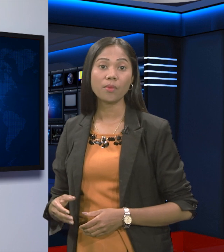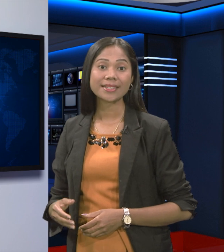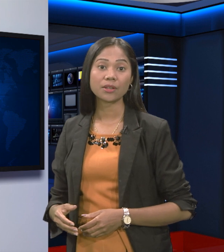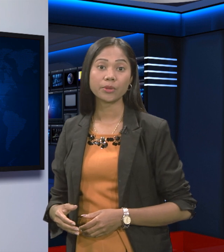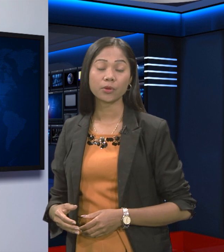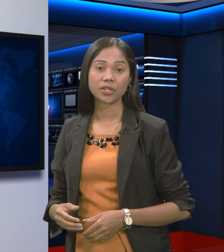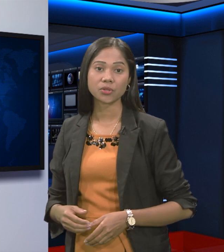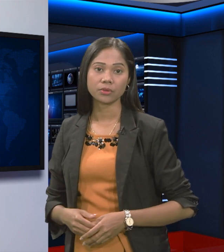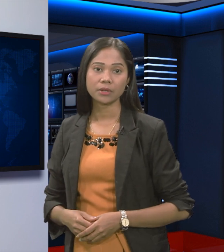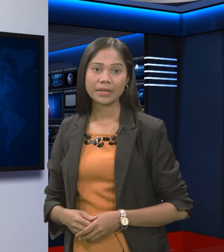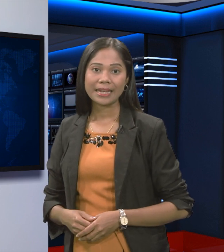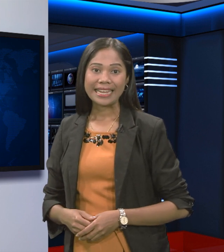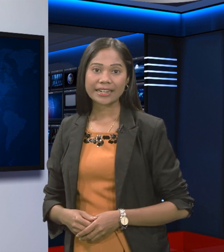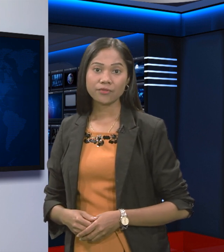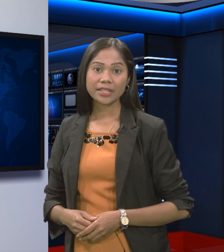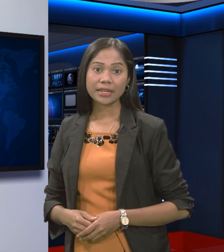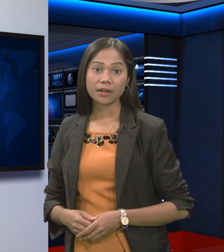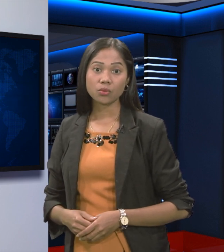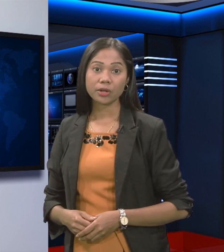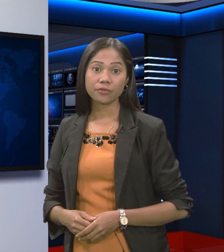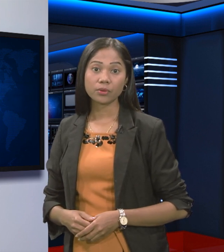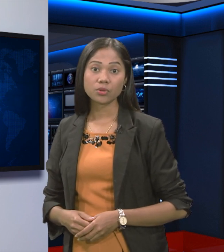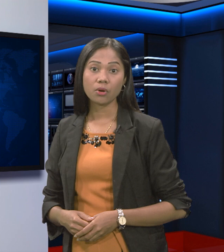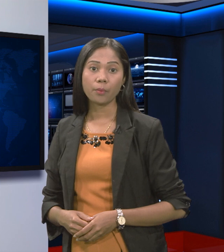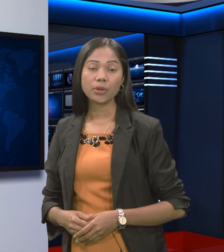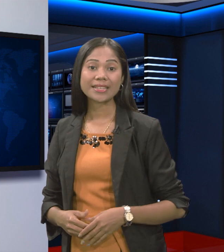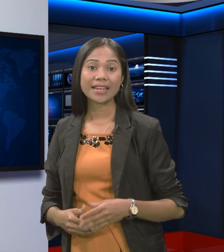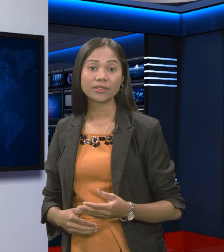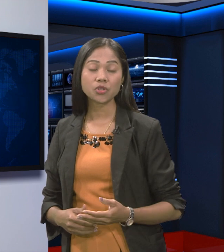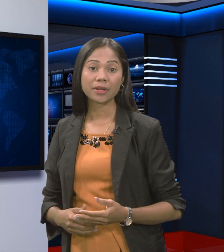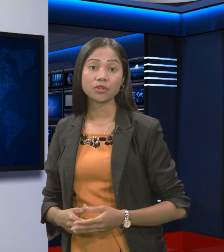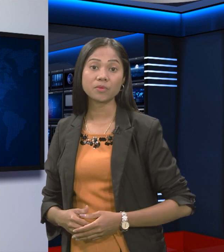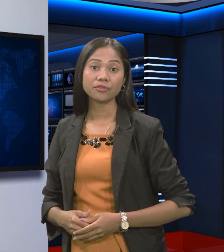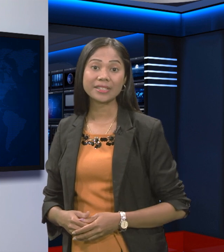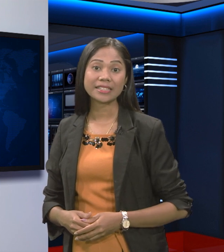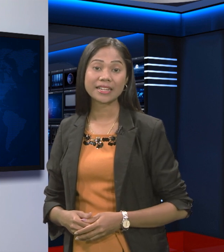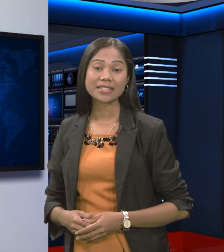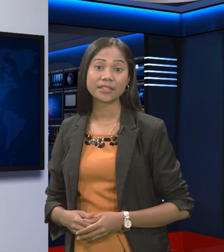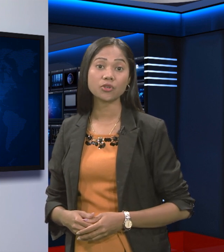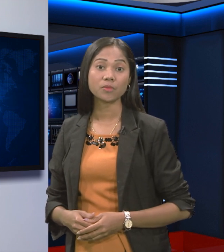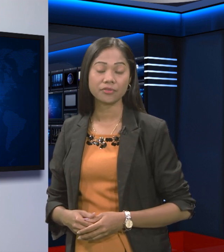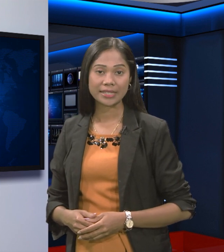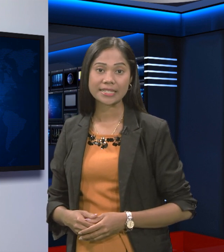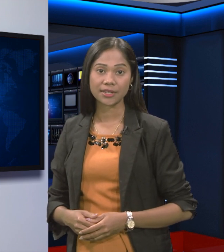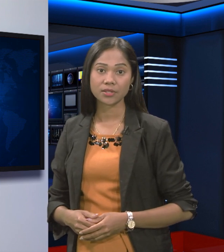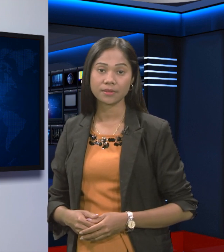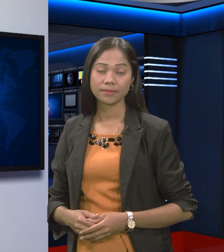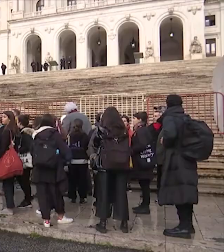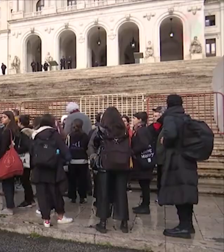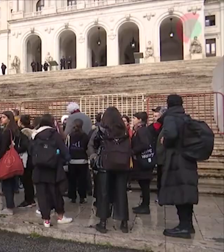numa ação de protesto. Reivindicaram um reforço no apoio às artes para 2023 até